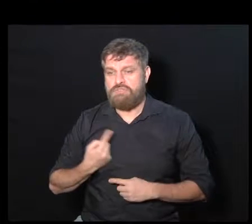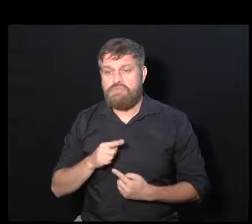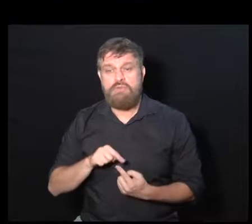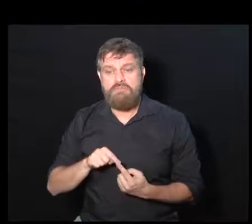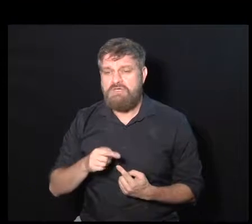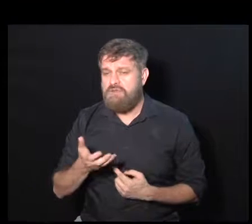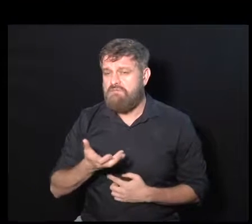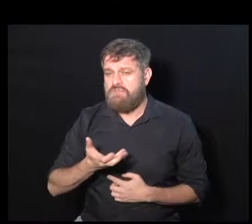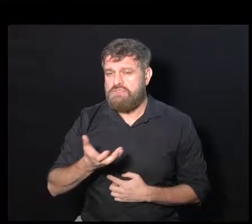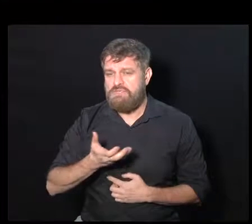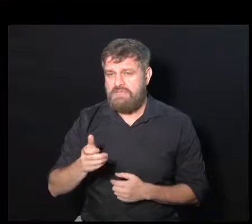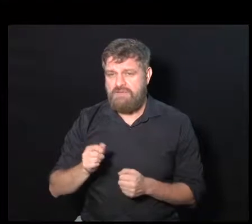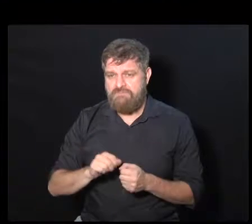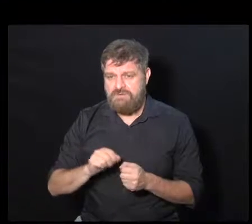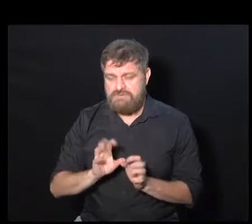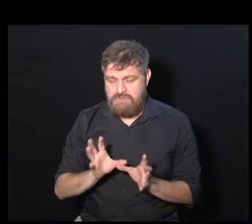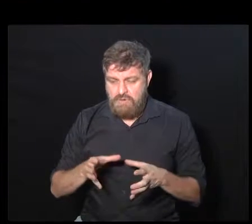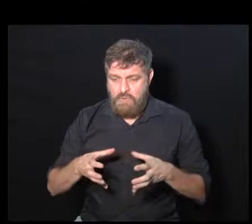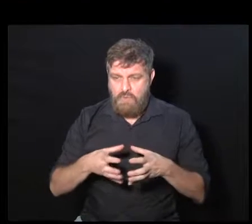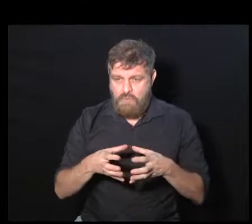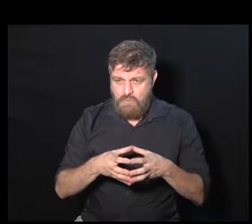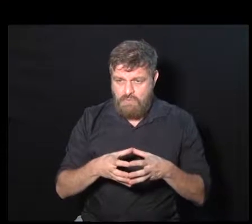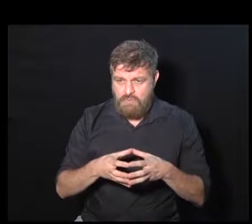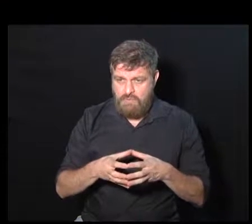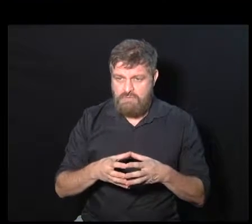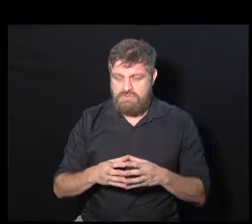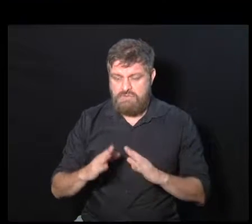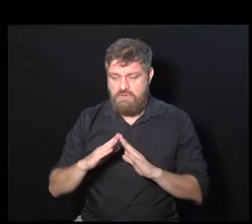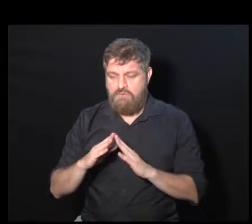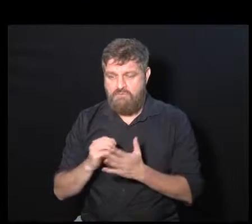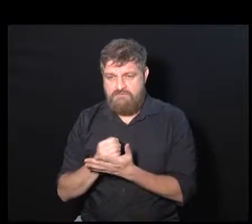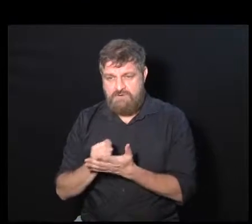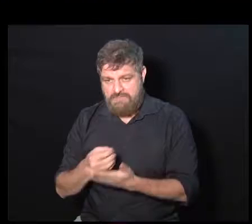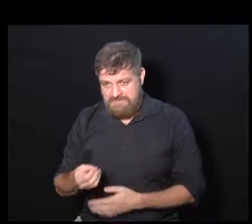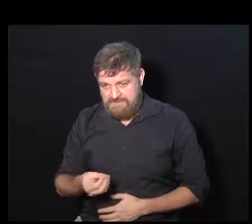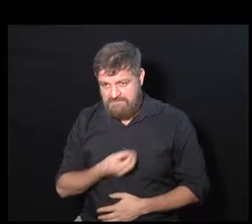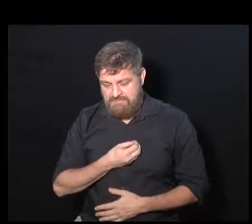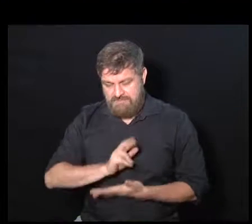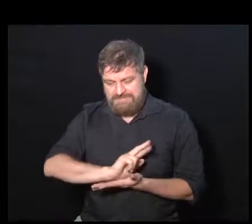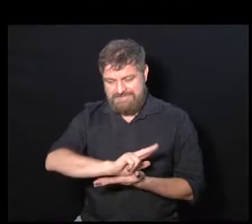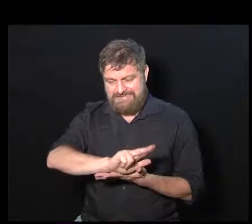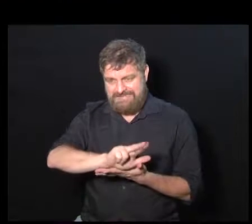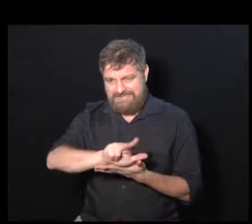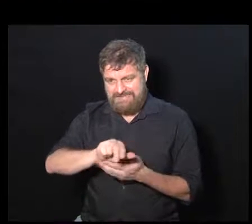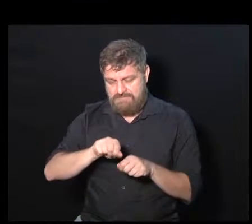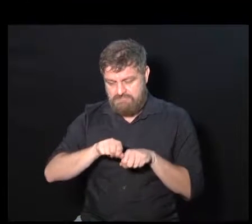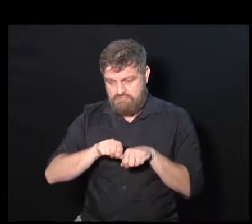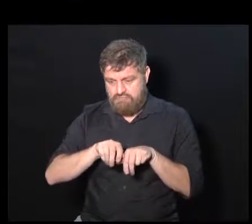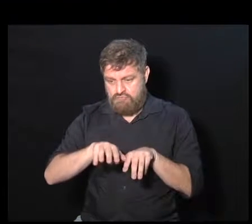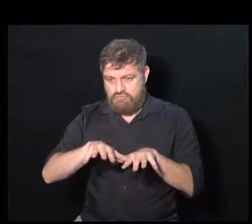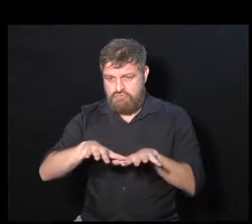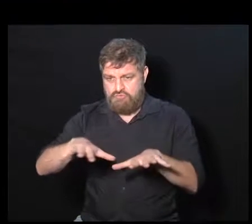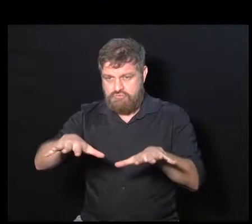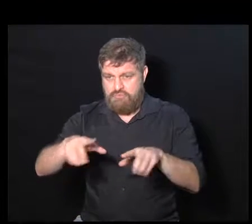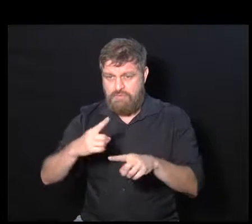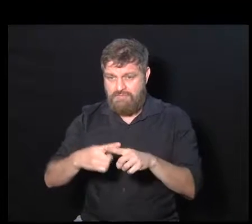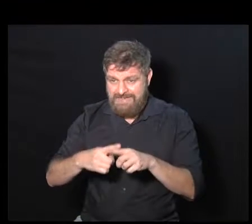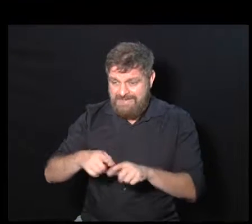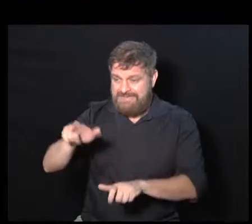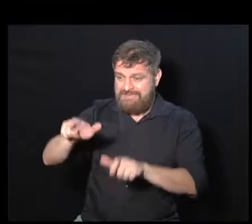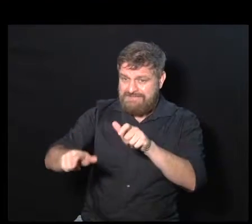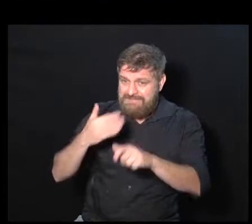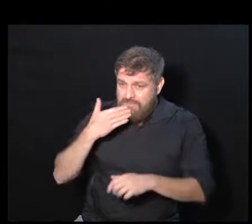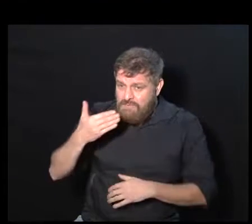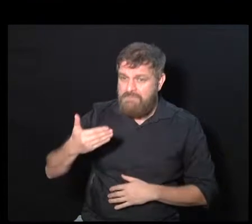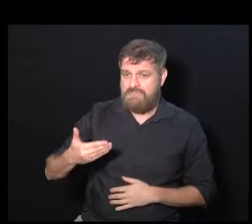fazer esse grupo com novas farmácias vivas, que as farmácias estão pedindo muito.